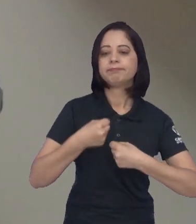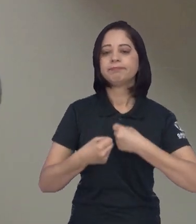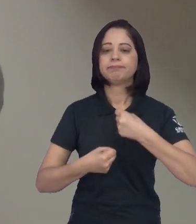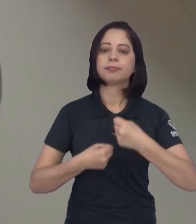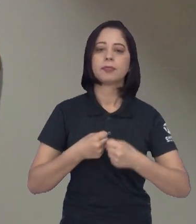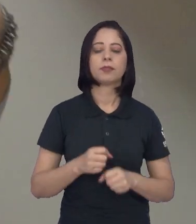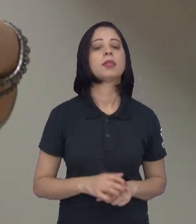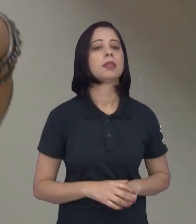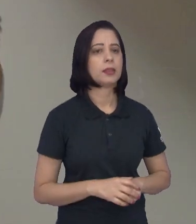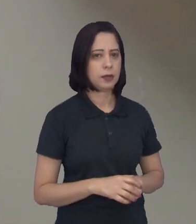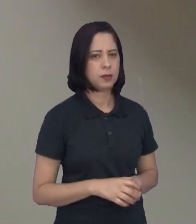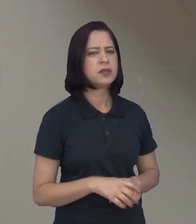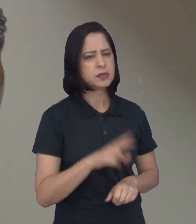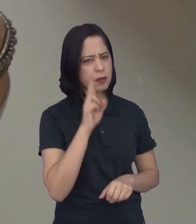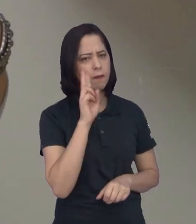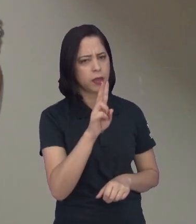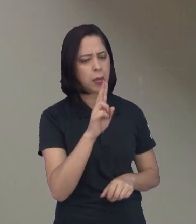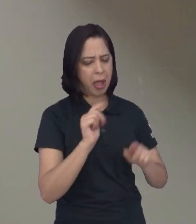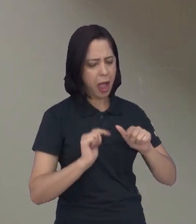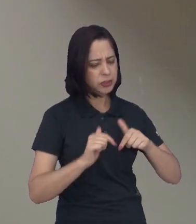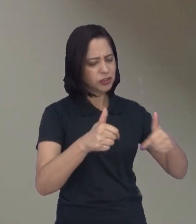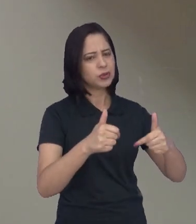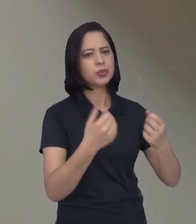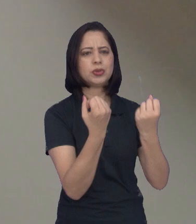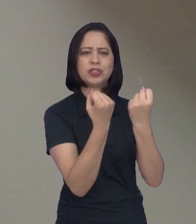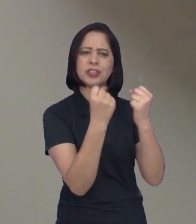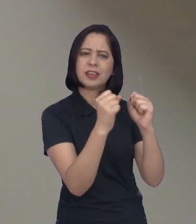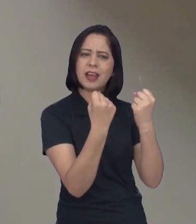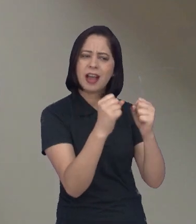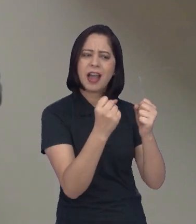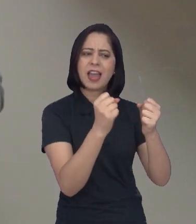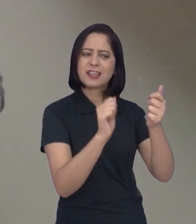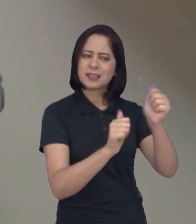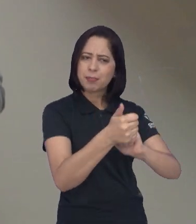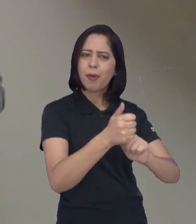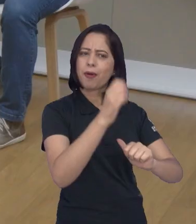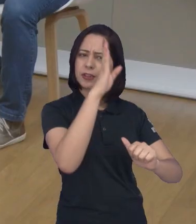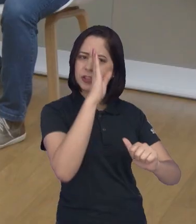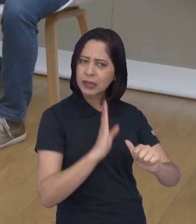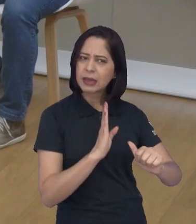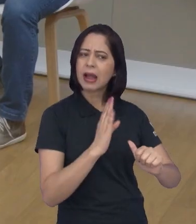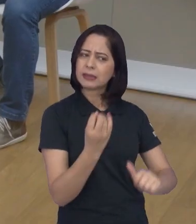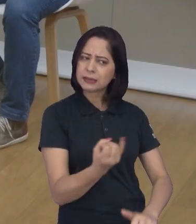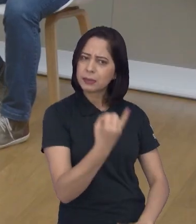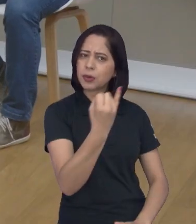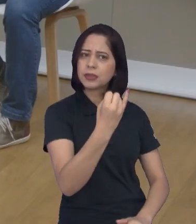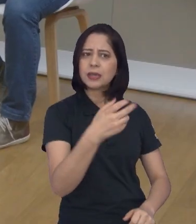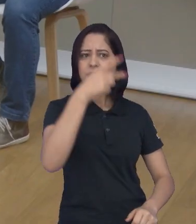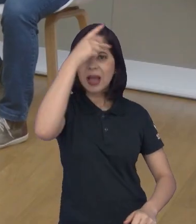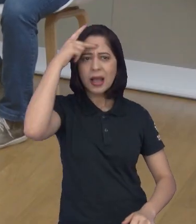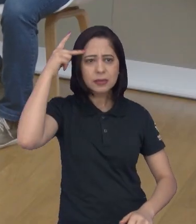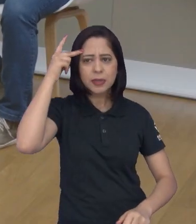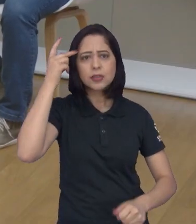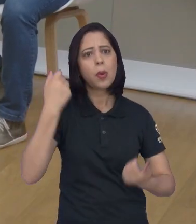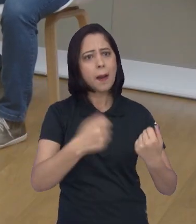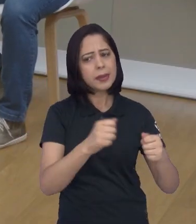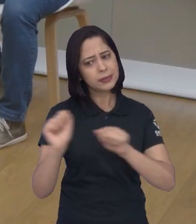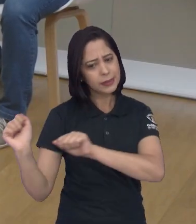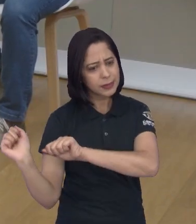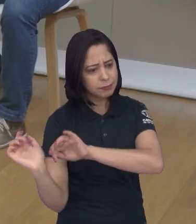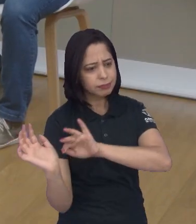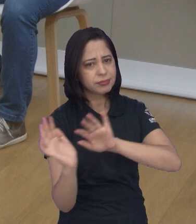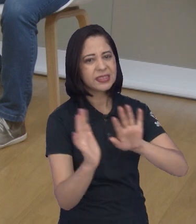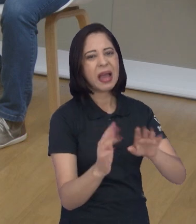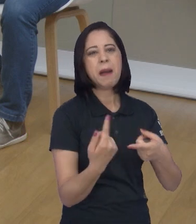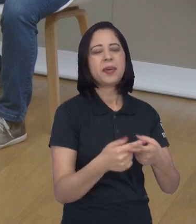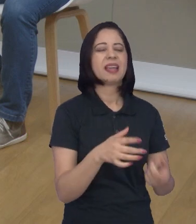atividades gratuitas que o município oferece são importantes também né as pessoas precisam buscar alternativas né porque às vezes